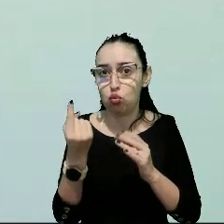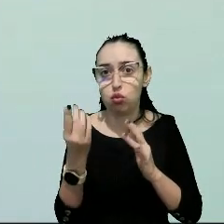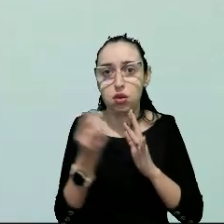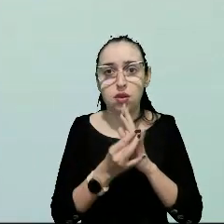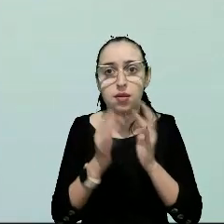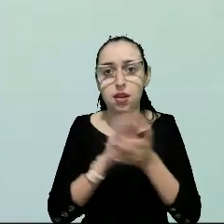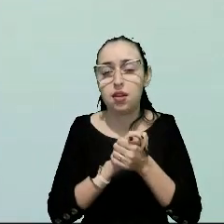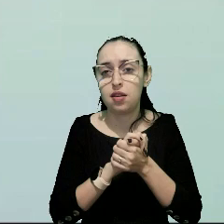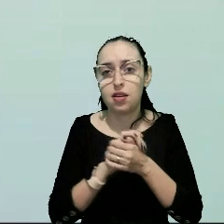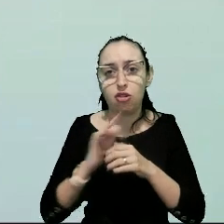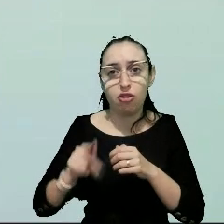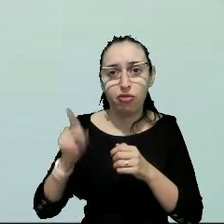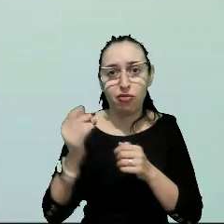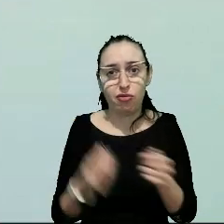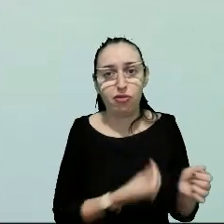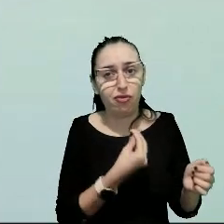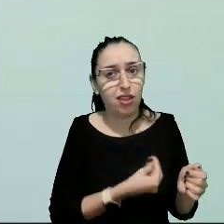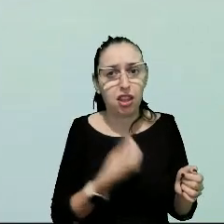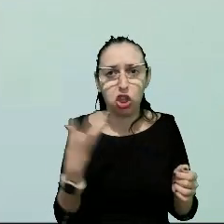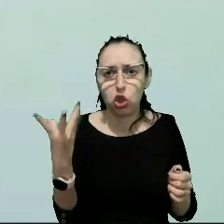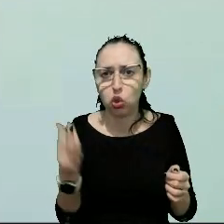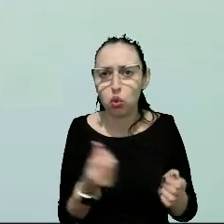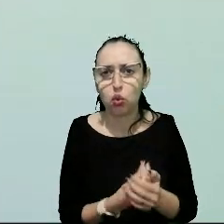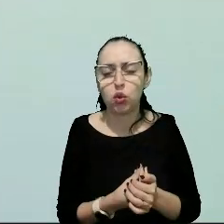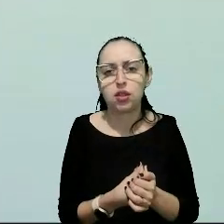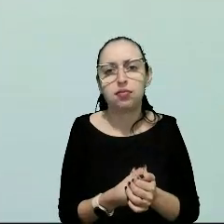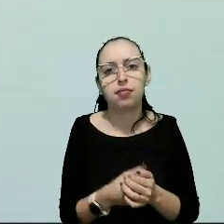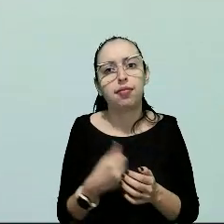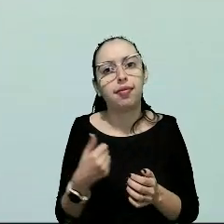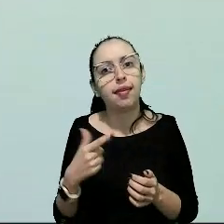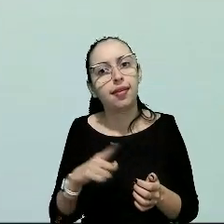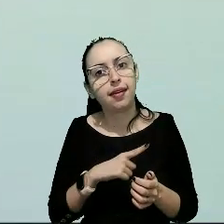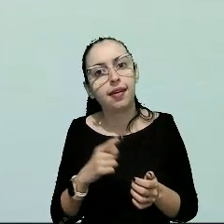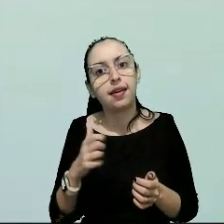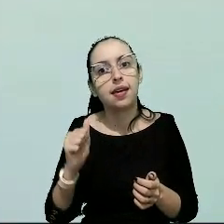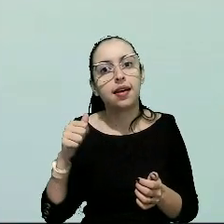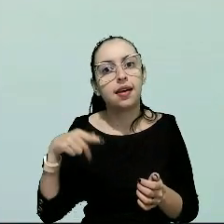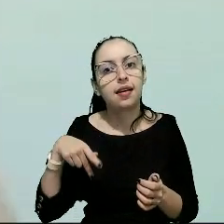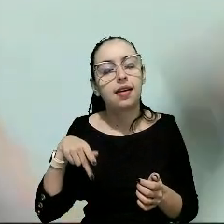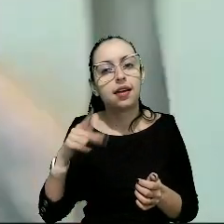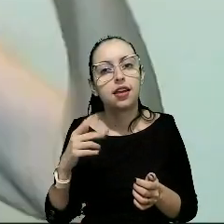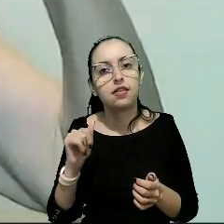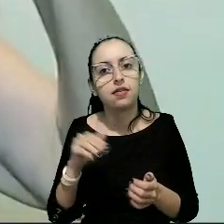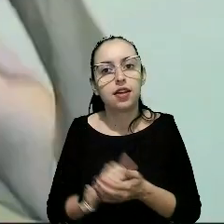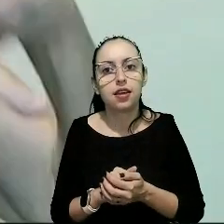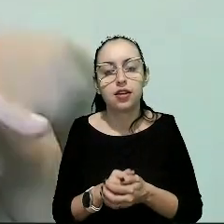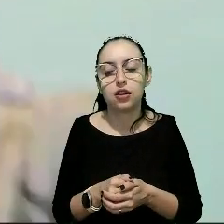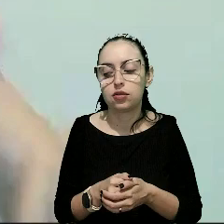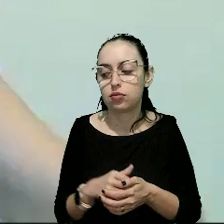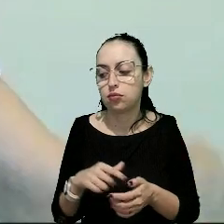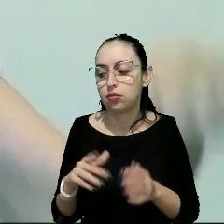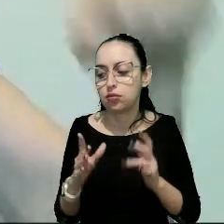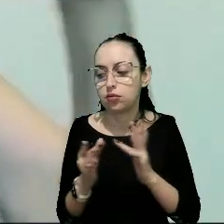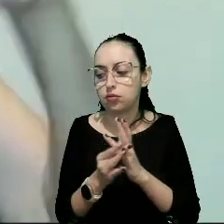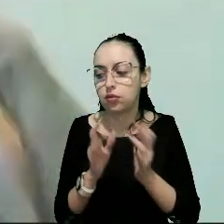um único parceiro durante a vida inteira, estão com HIV. Porque o marido